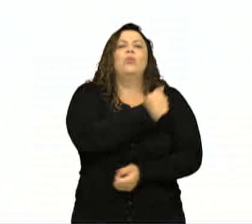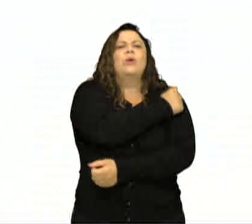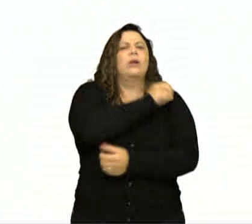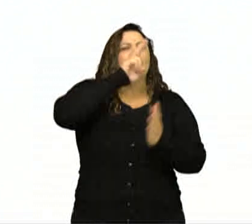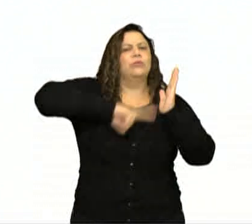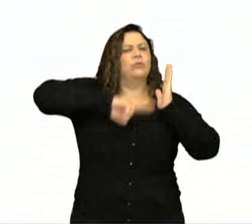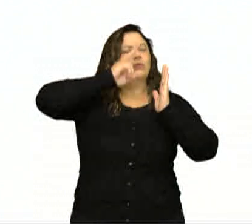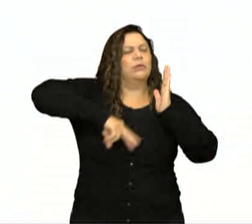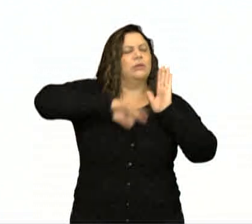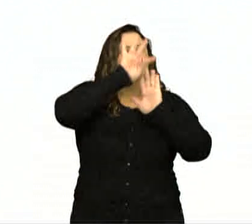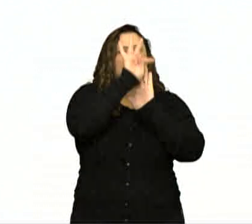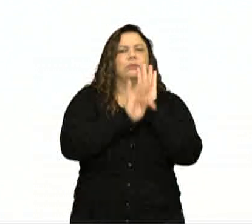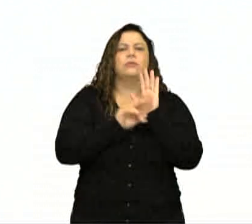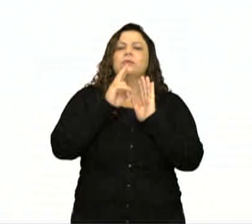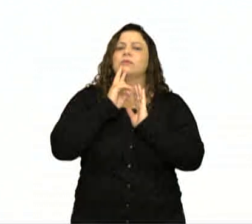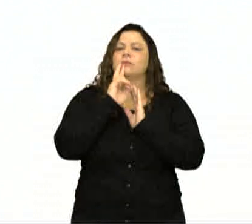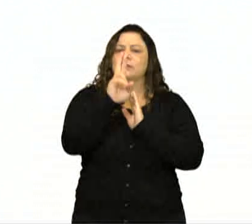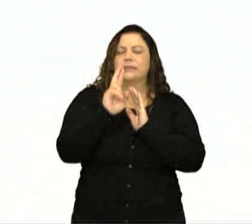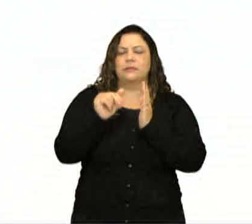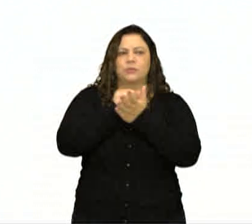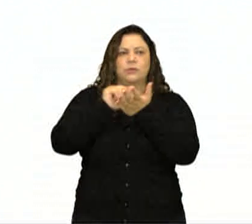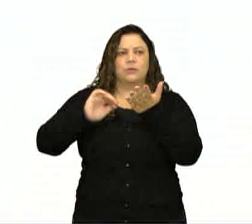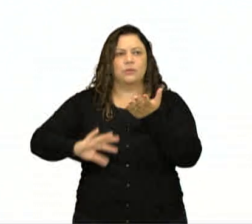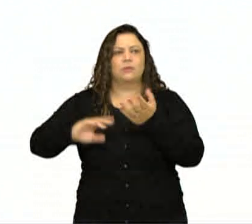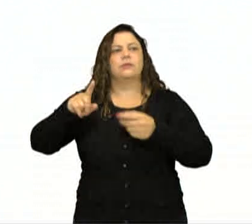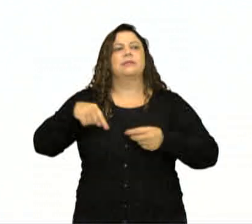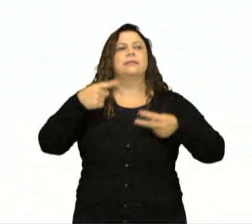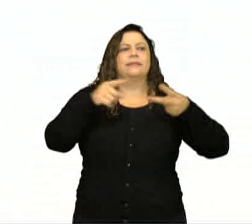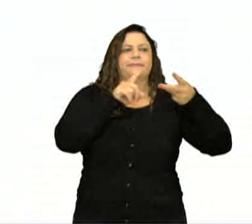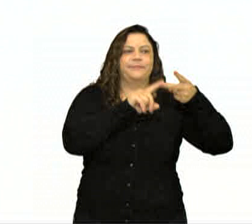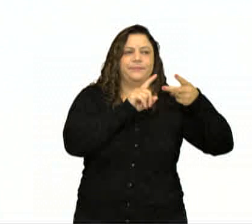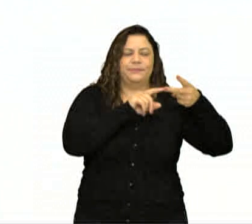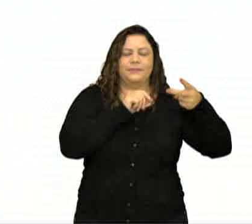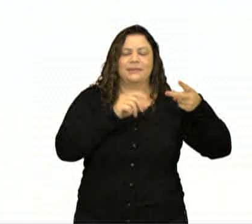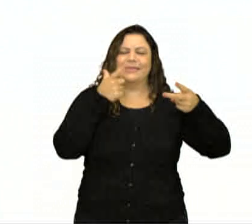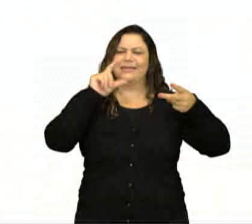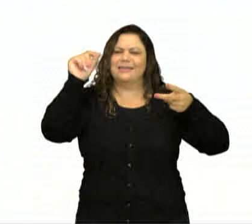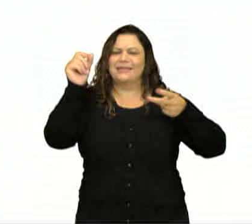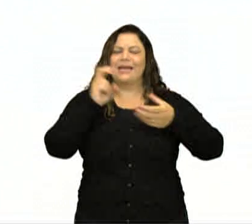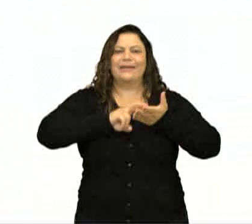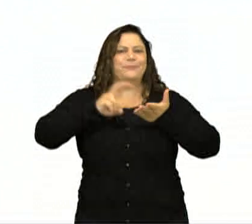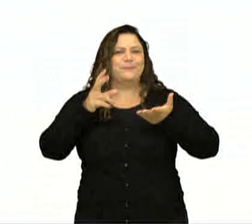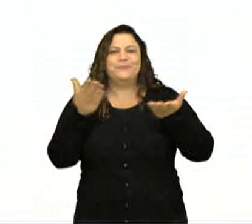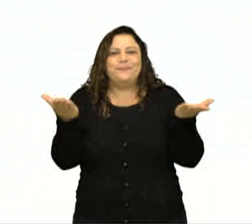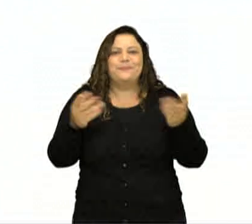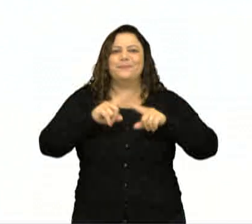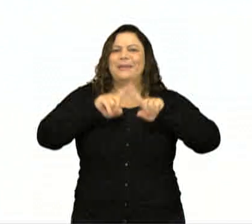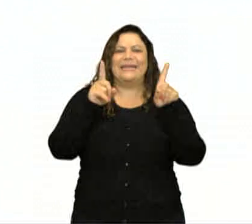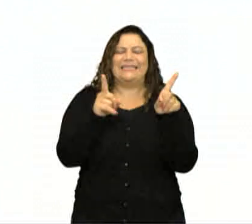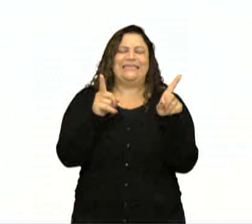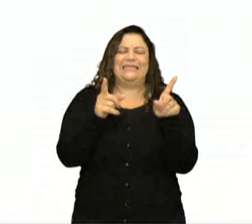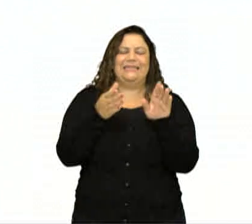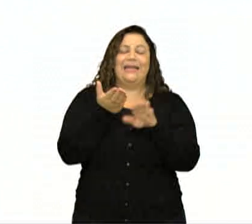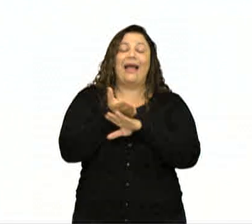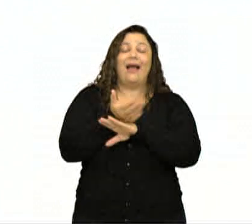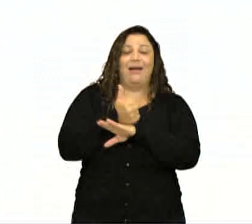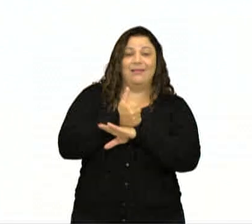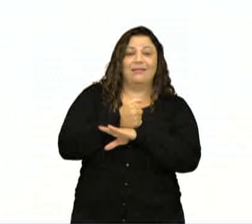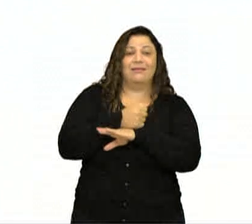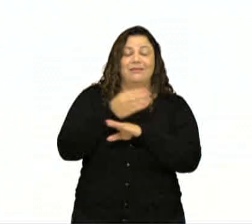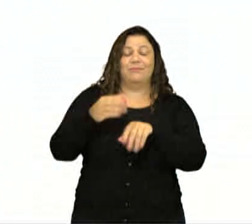respondeu o exercício. Ele saiu cedo, porém não chegou na hora. Siga o roteiro ou